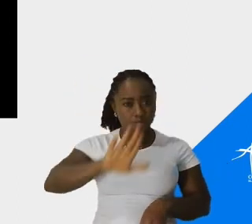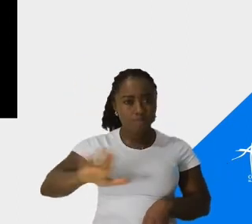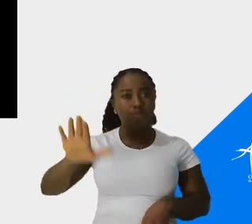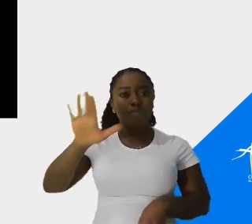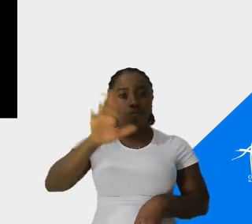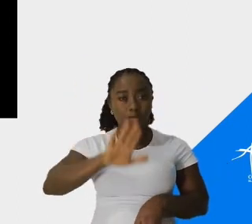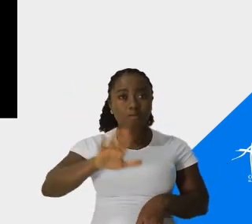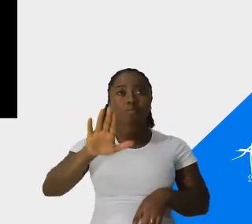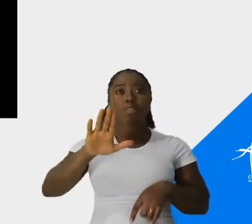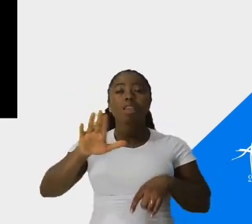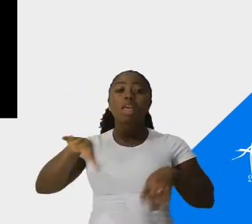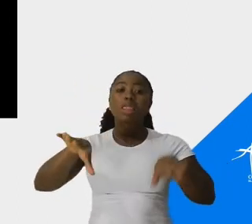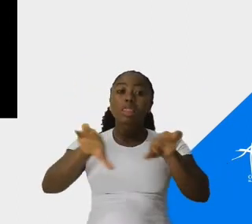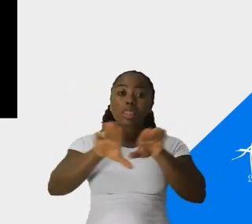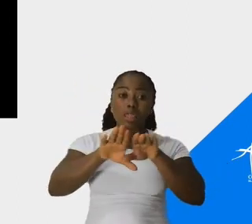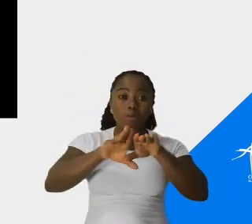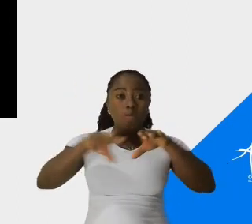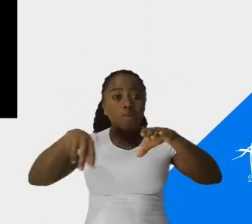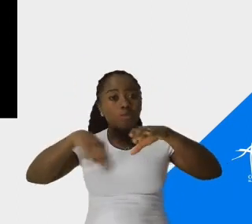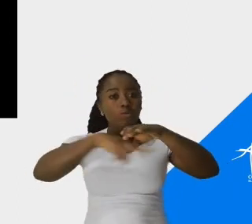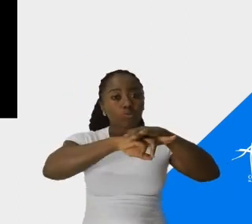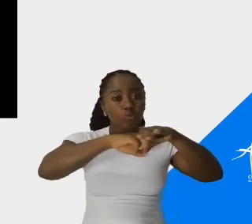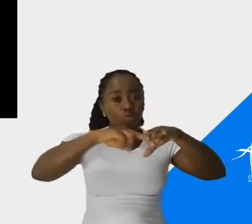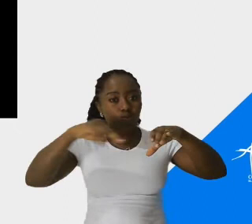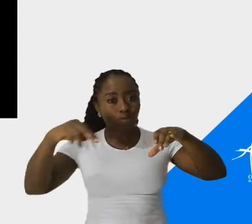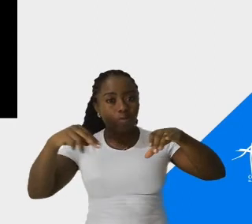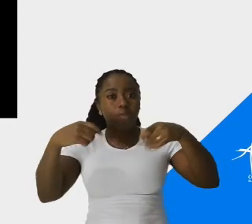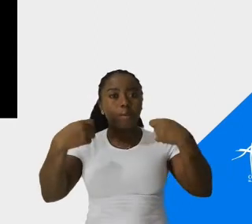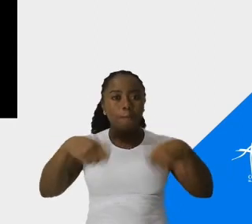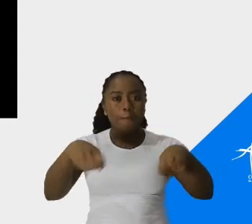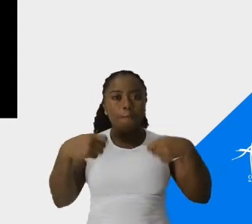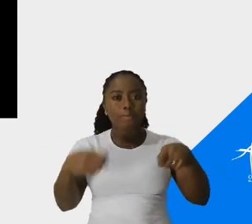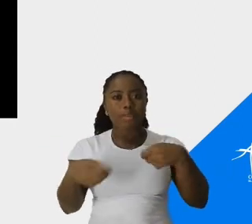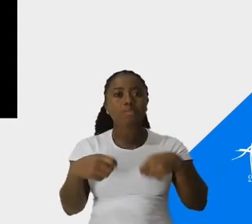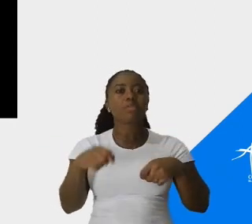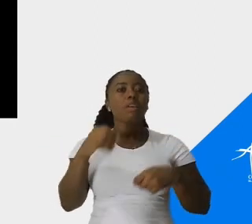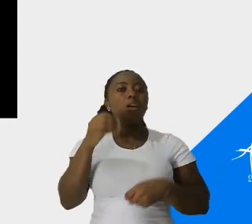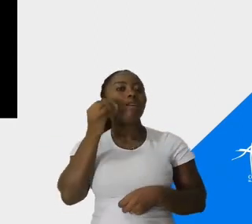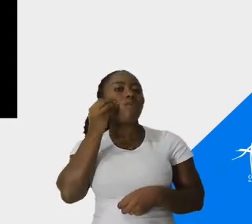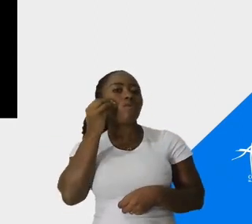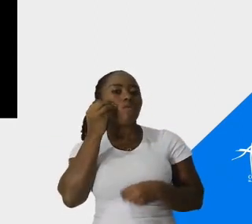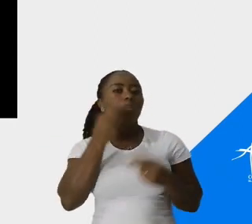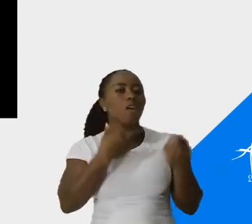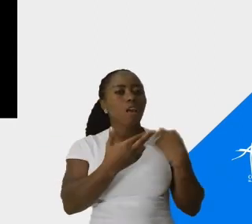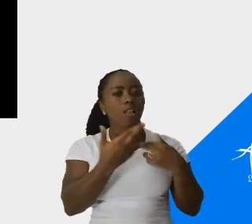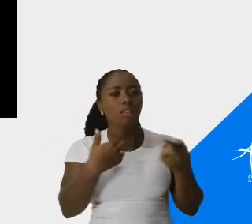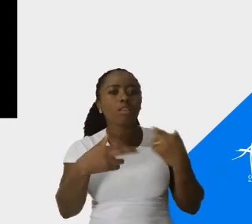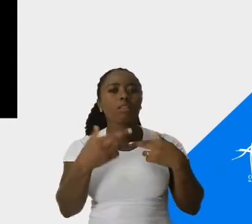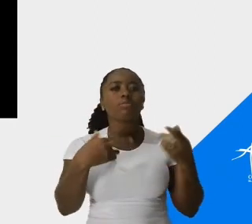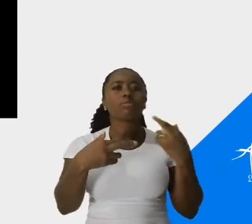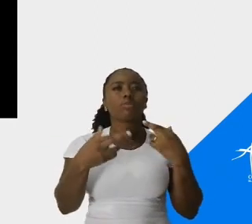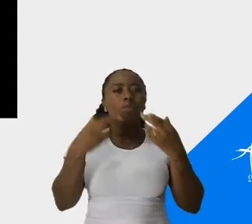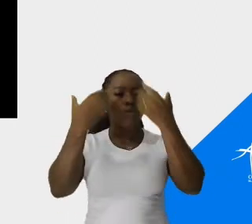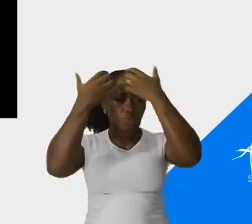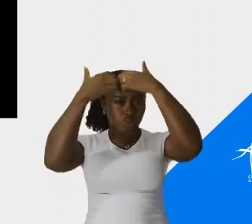ativação, áreas, tentar relacionar com áreas eloquentes também. Bem, a testagem